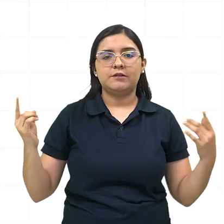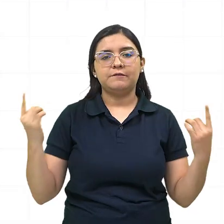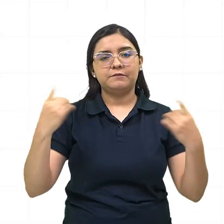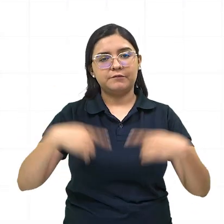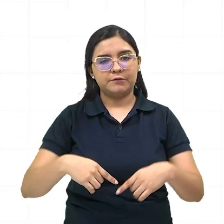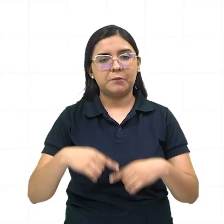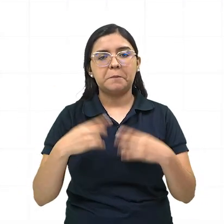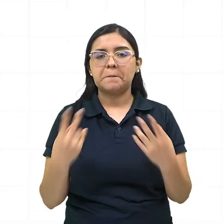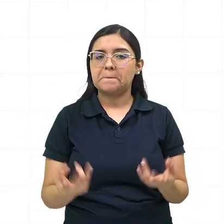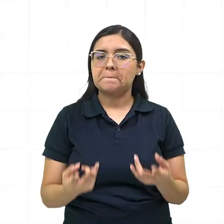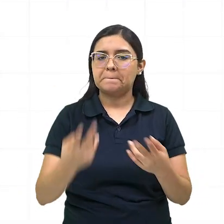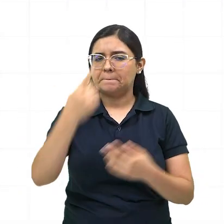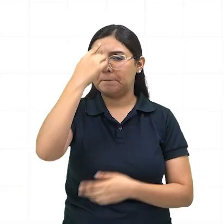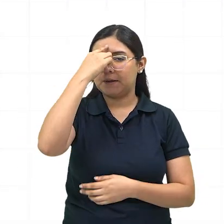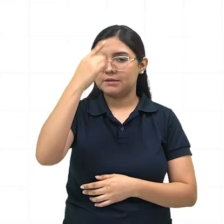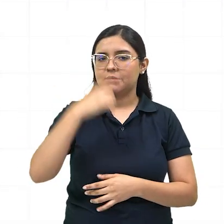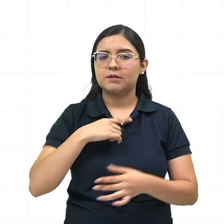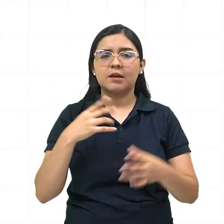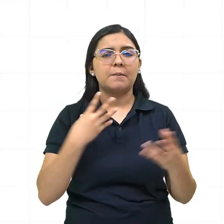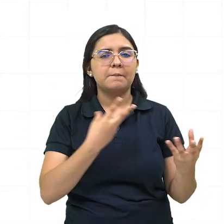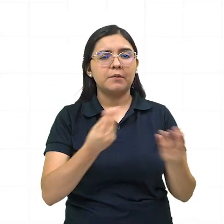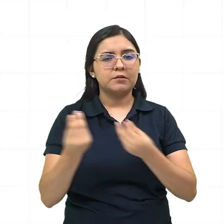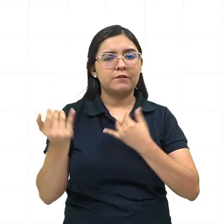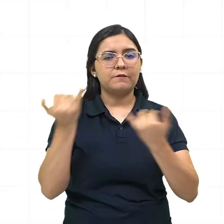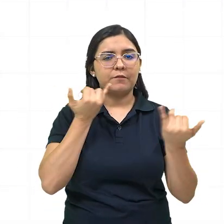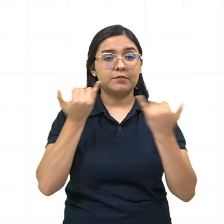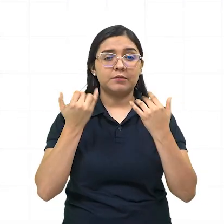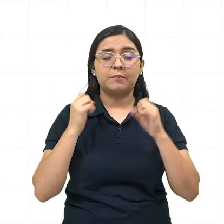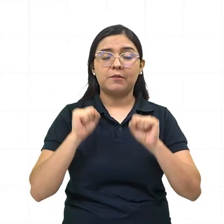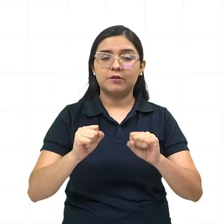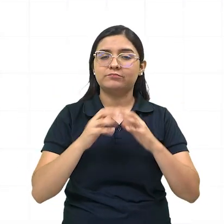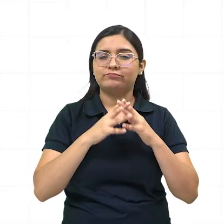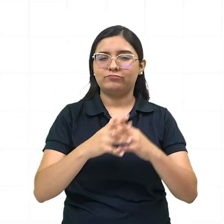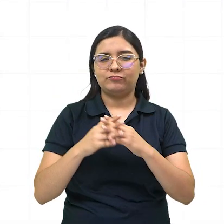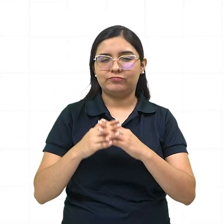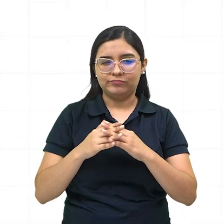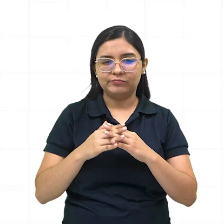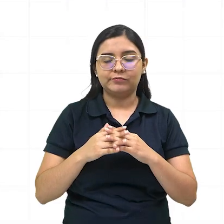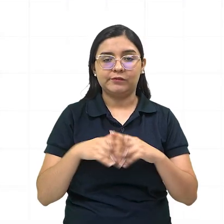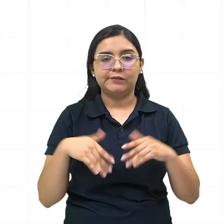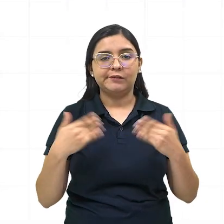o excesso de informações que podem confundir os fiéis